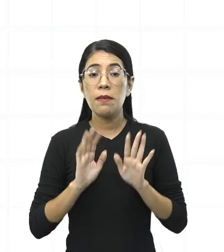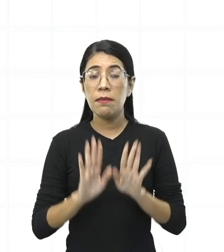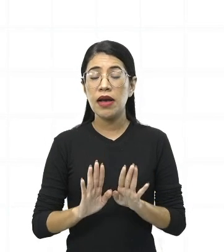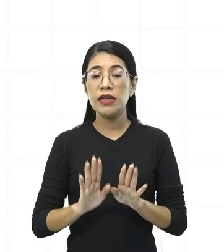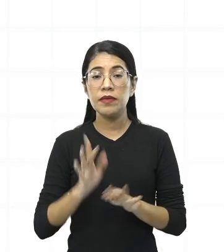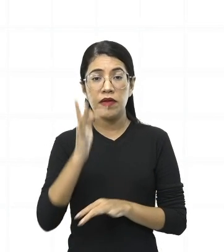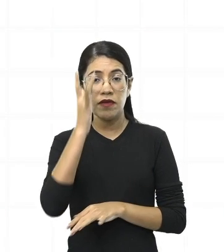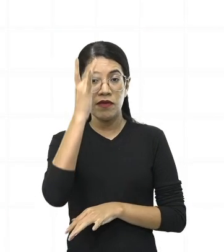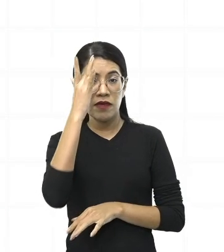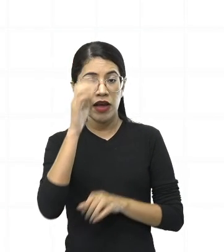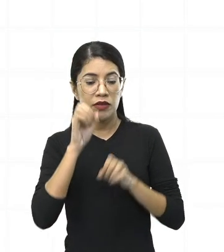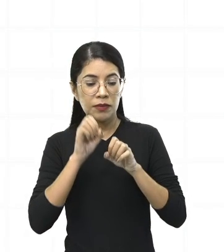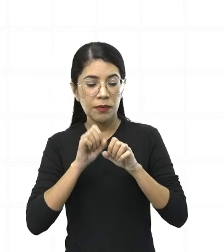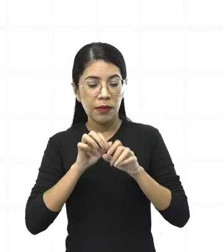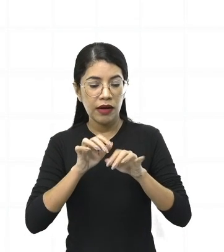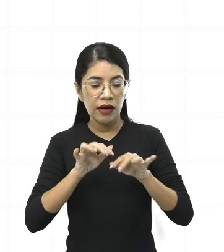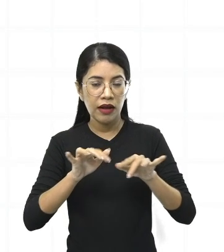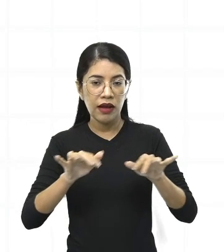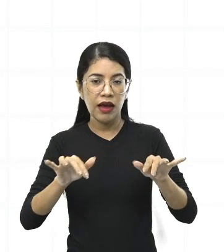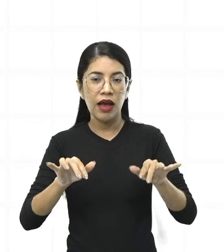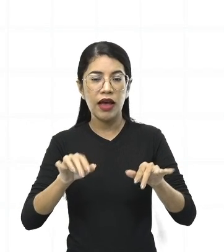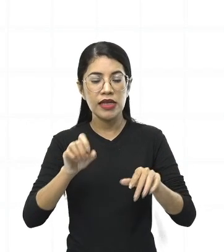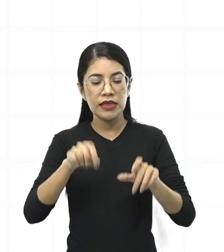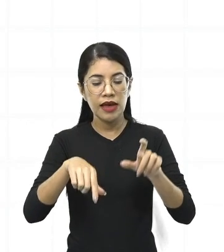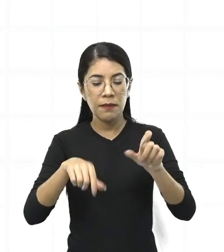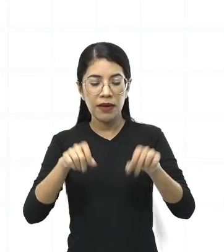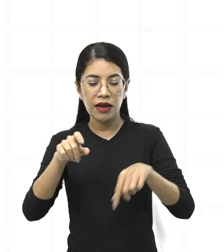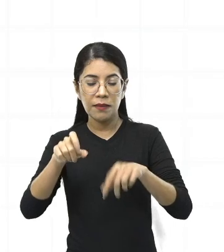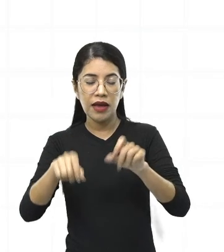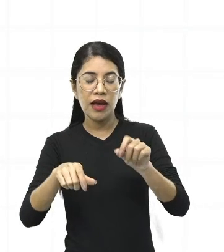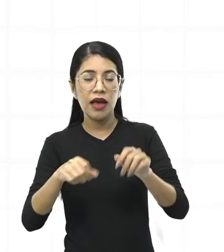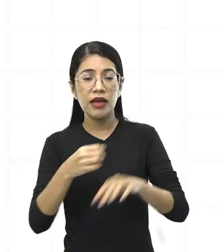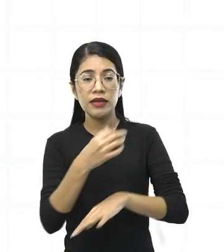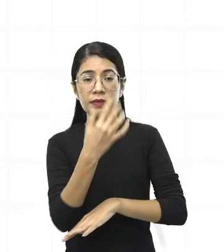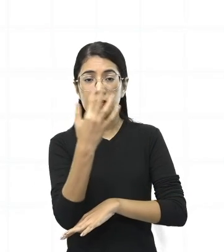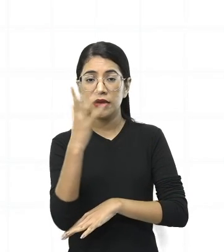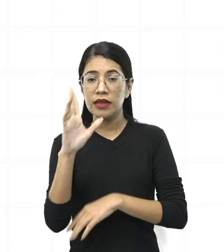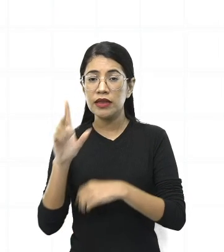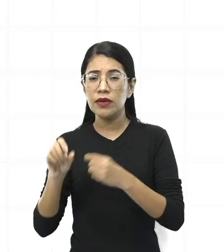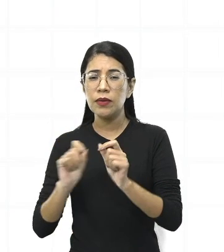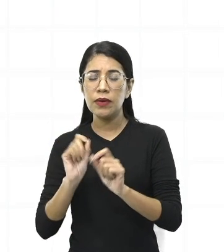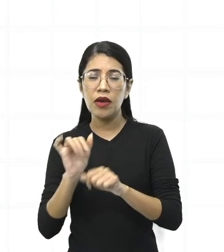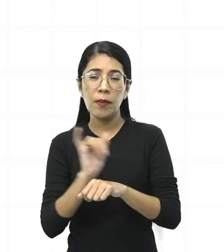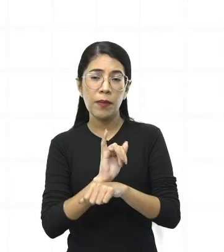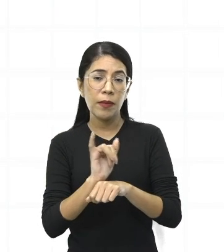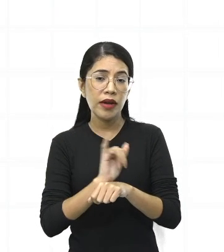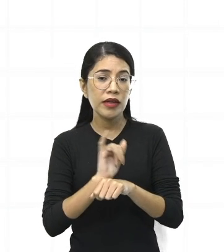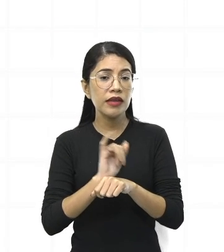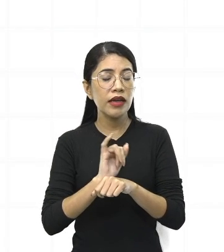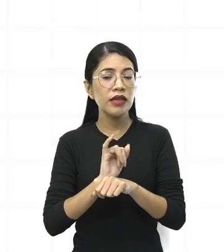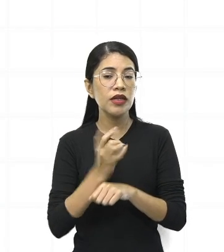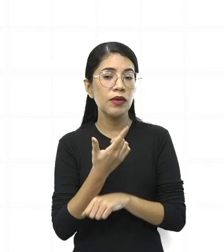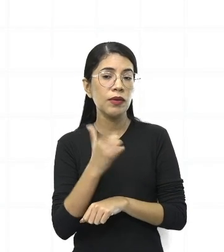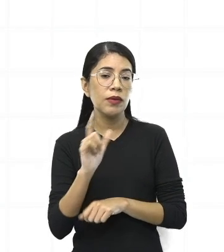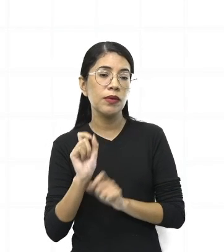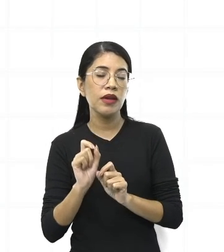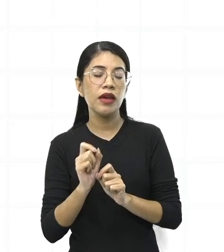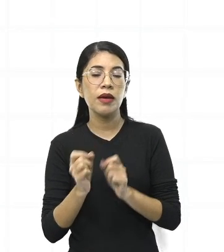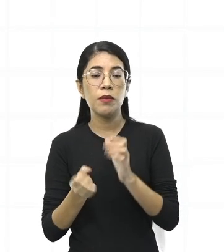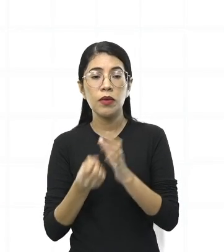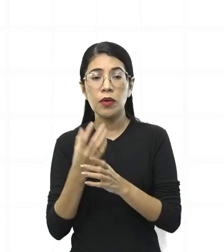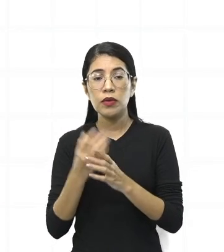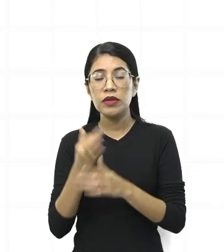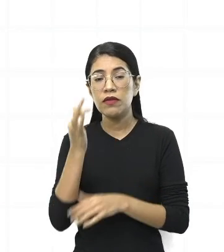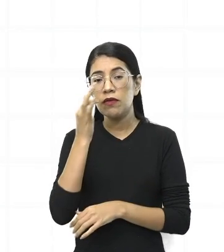para facilitar a dispersão de suas sementes, as plantas desenvolveram uma estratégia: produzir frutos com